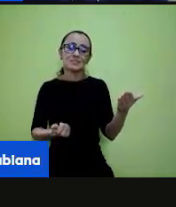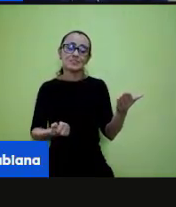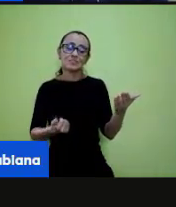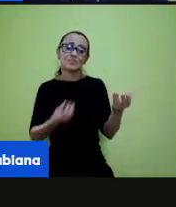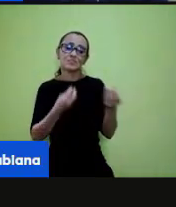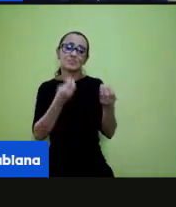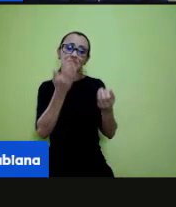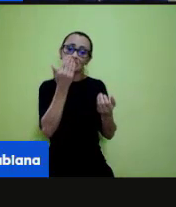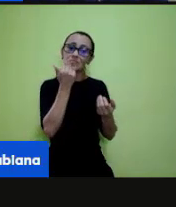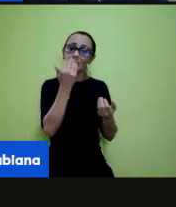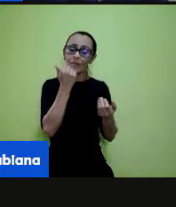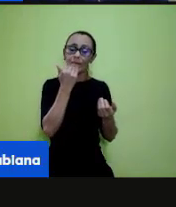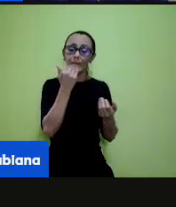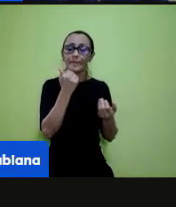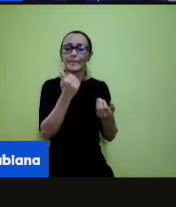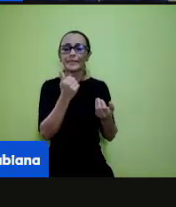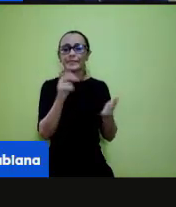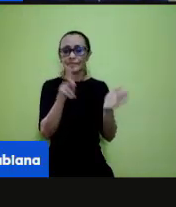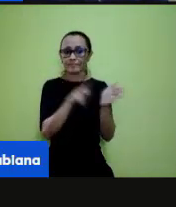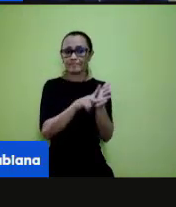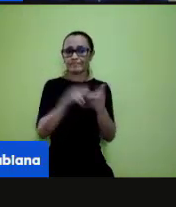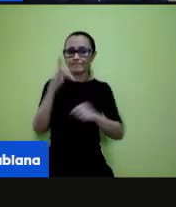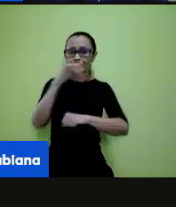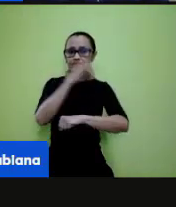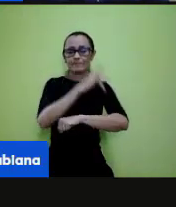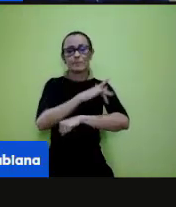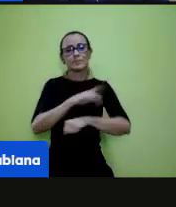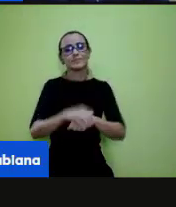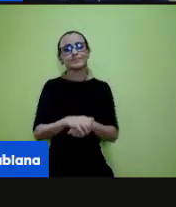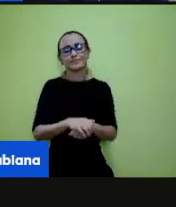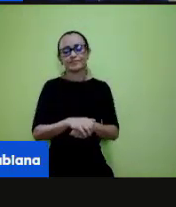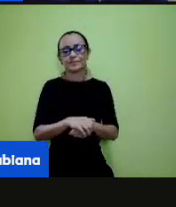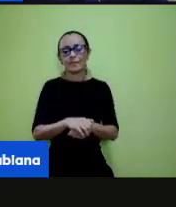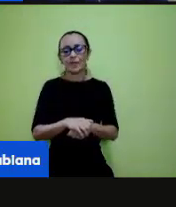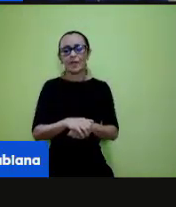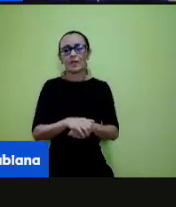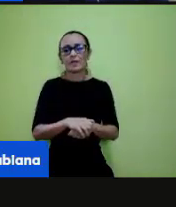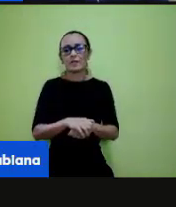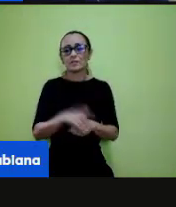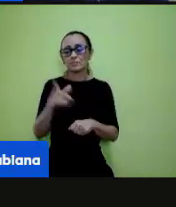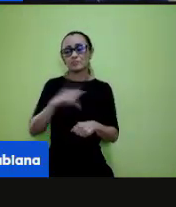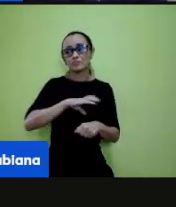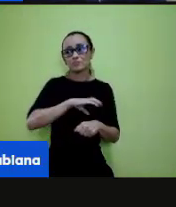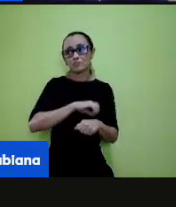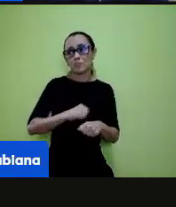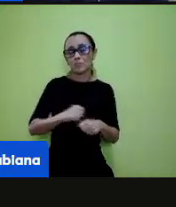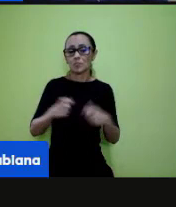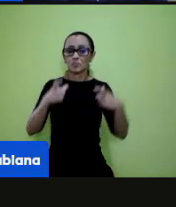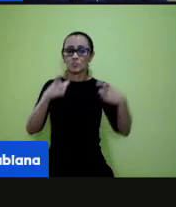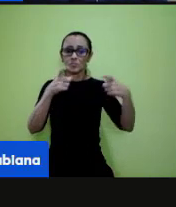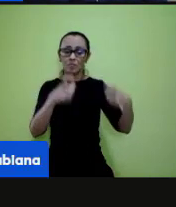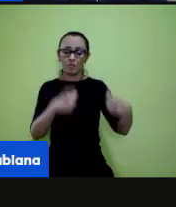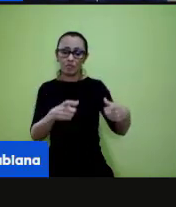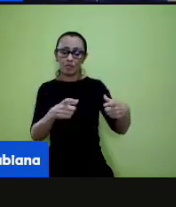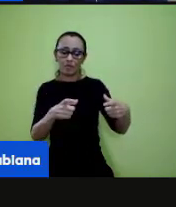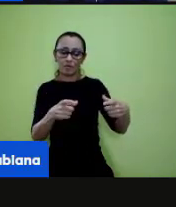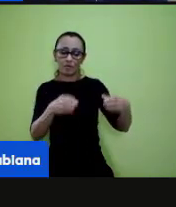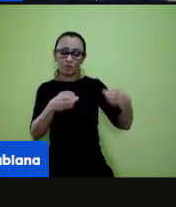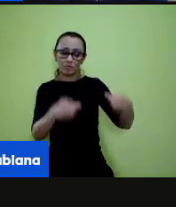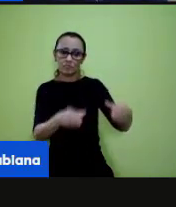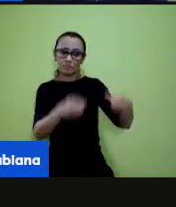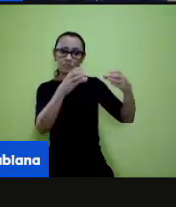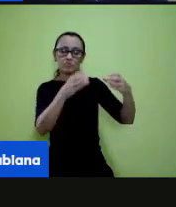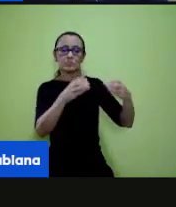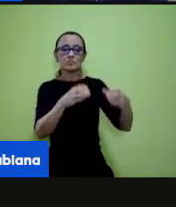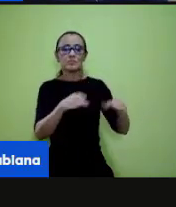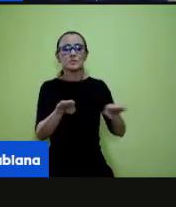que somos nós. Eu já disse antes, ele prefere depósitos artificiais, tá? E nós temos em laboratório, ele pode viver